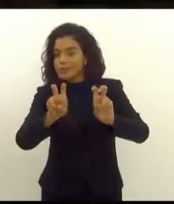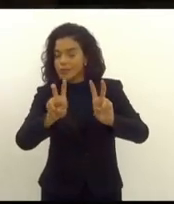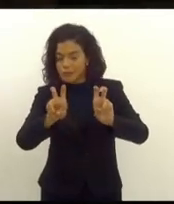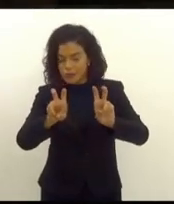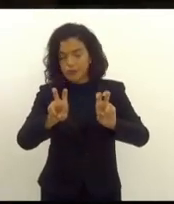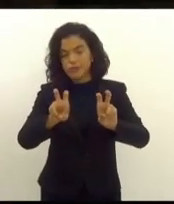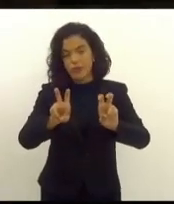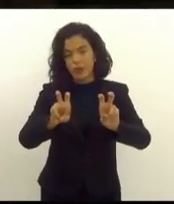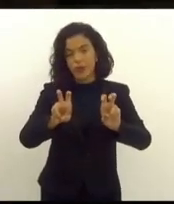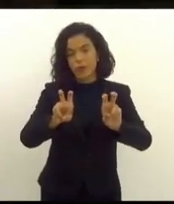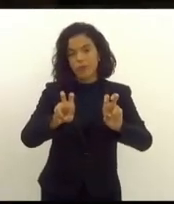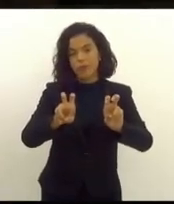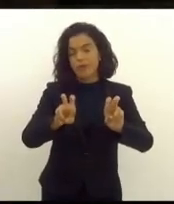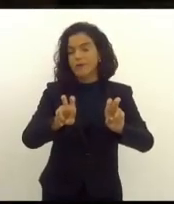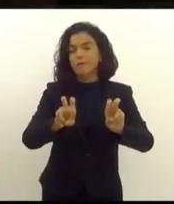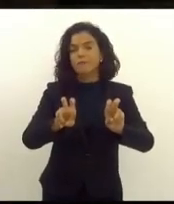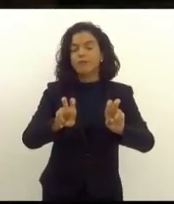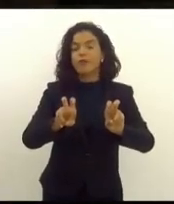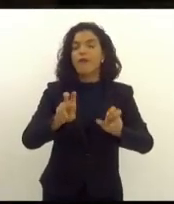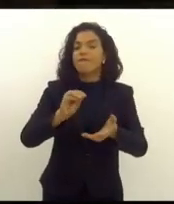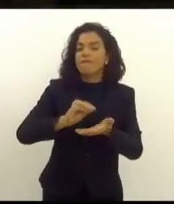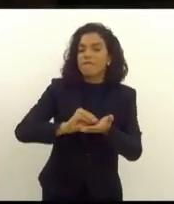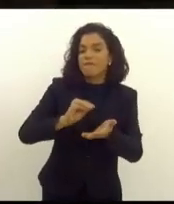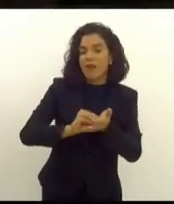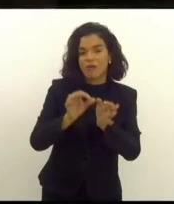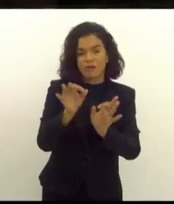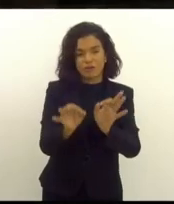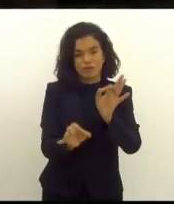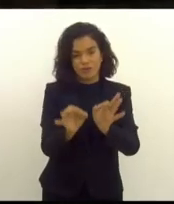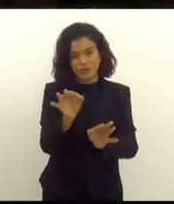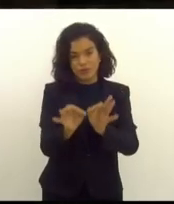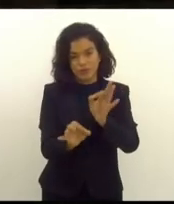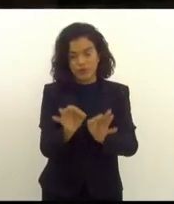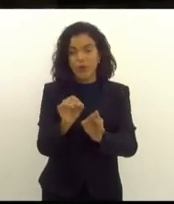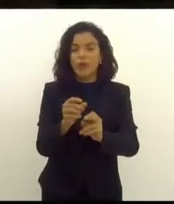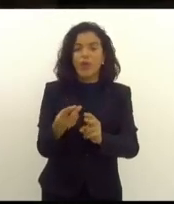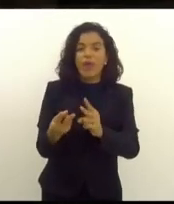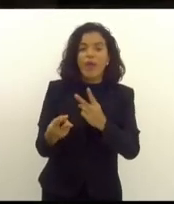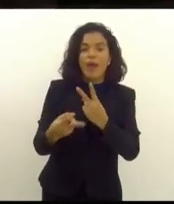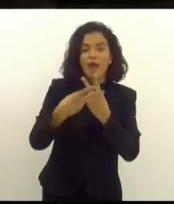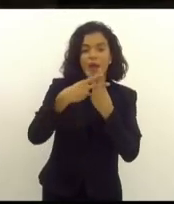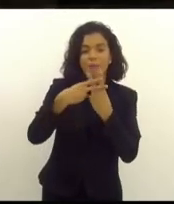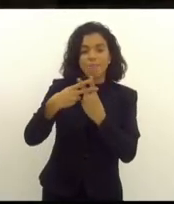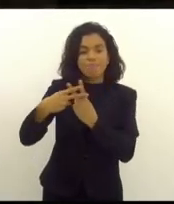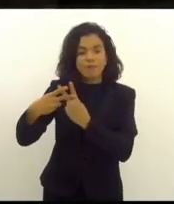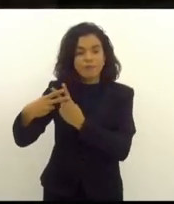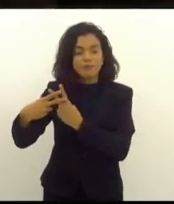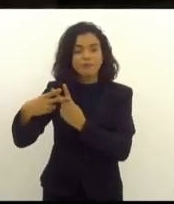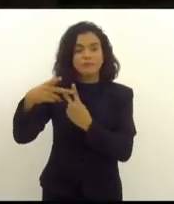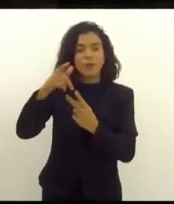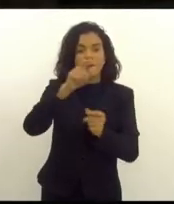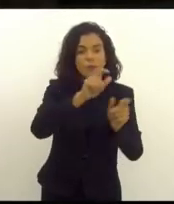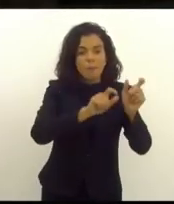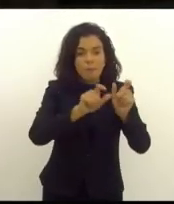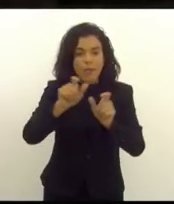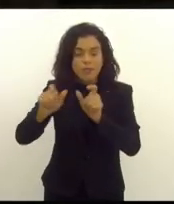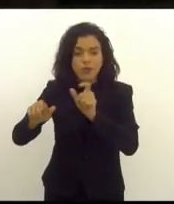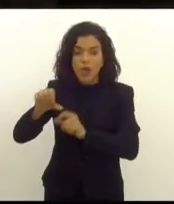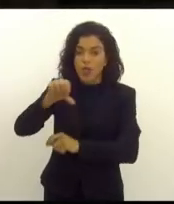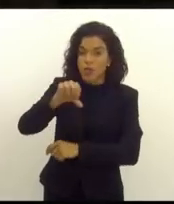tema de tanta injustiça que a prisão de pessoas quase